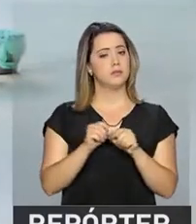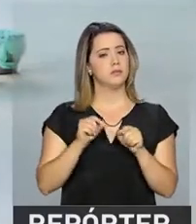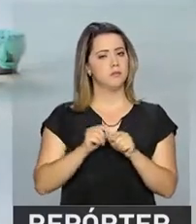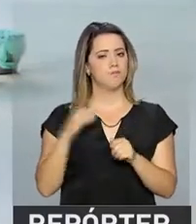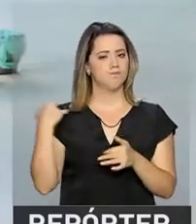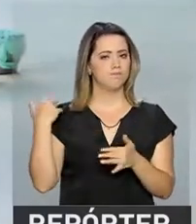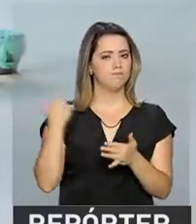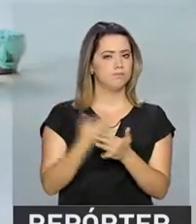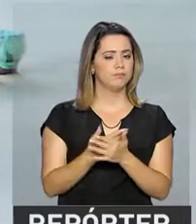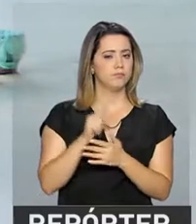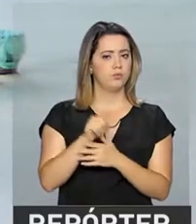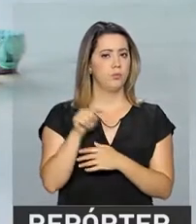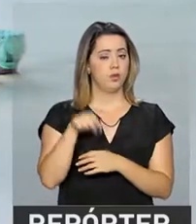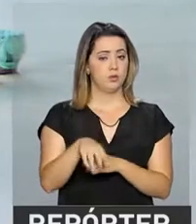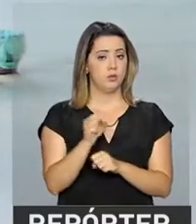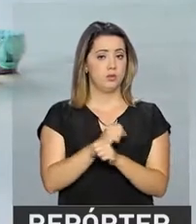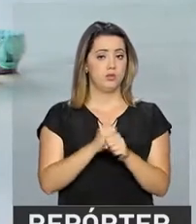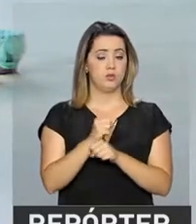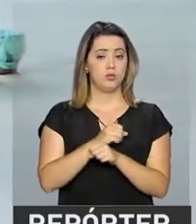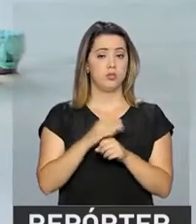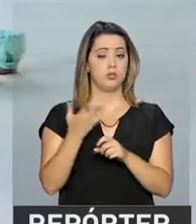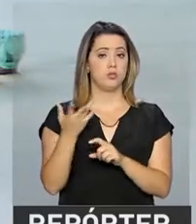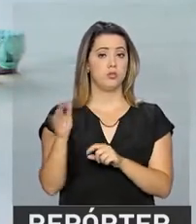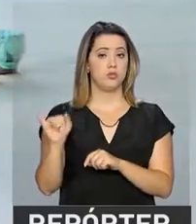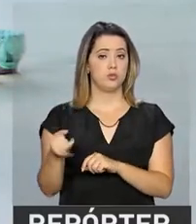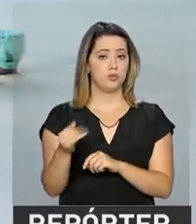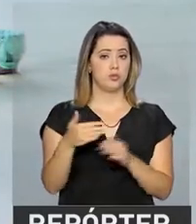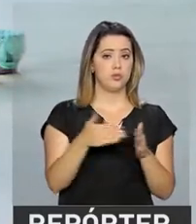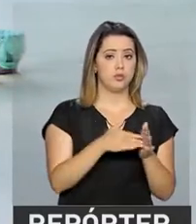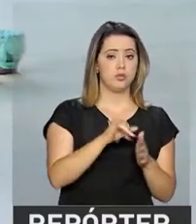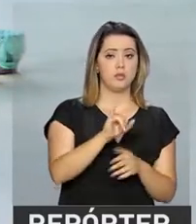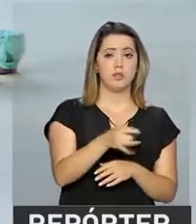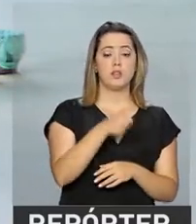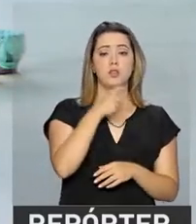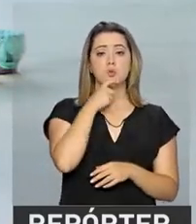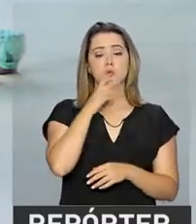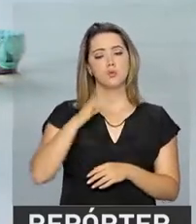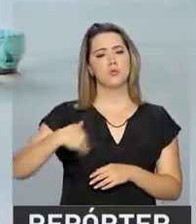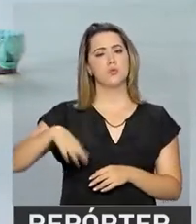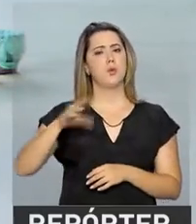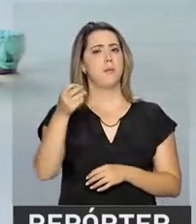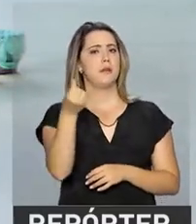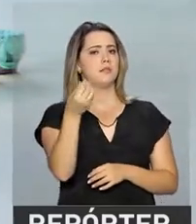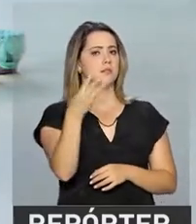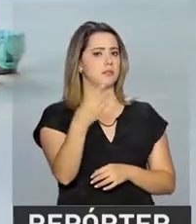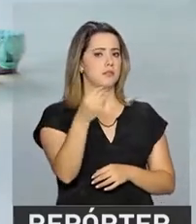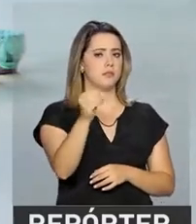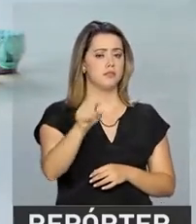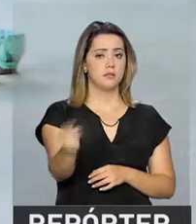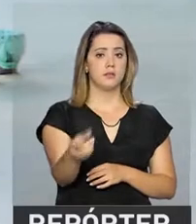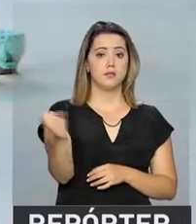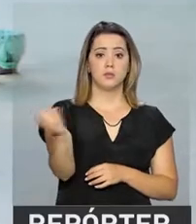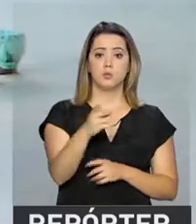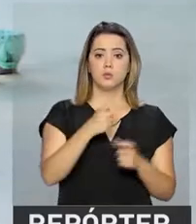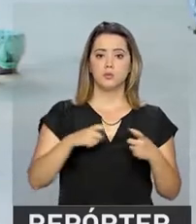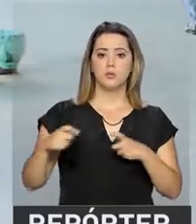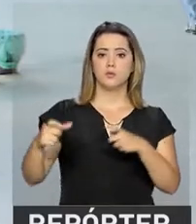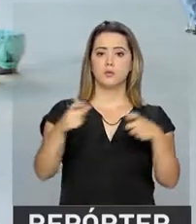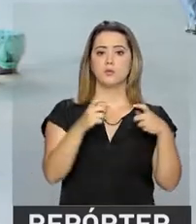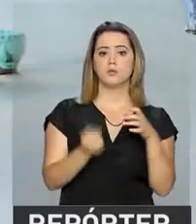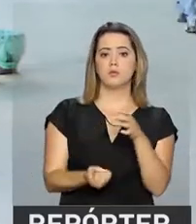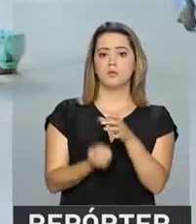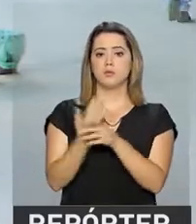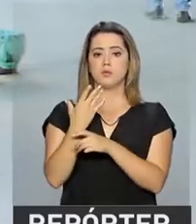tempos só neste ano de janeiro a julho foram 630 mil novos pequenos negócios instalados